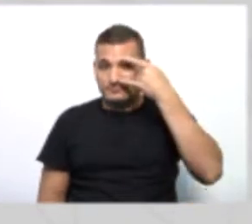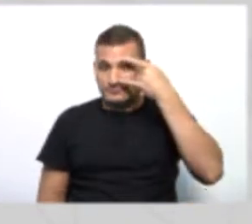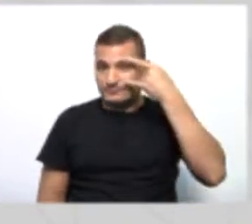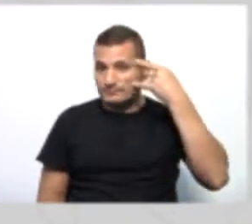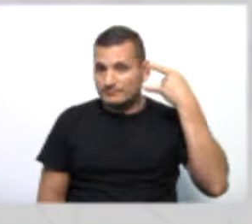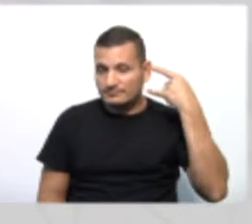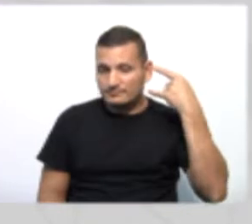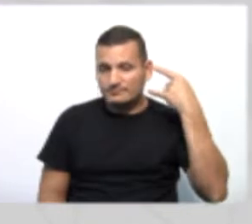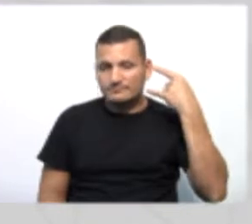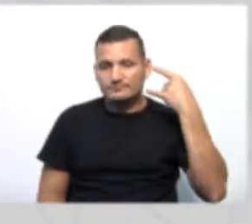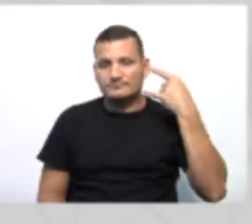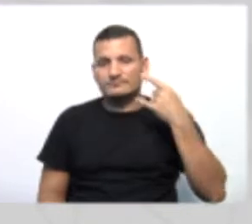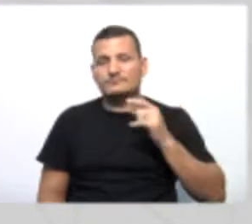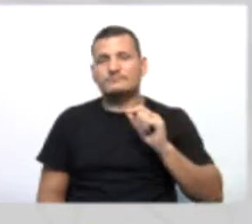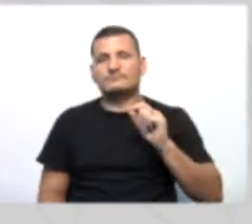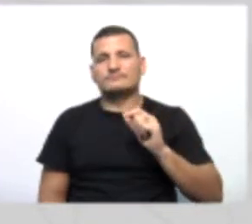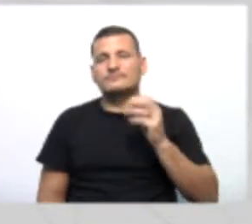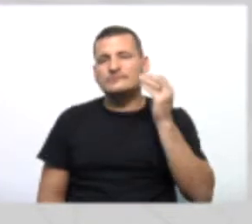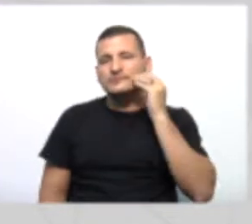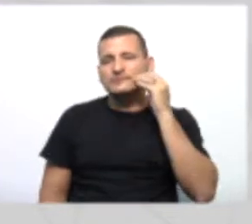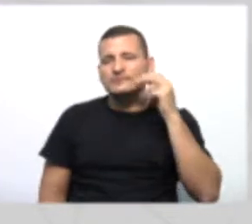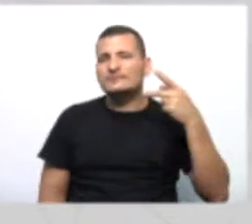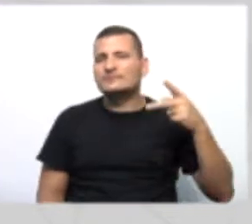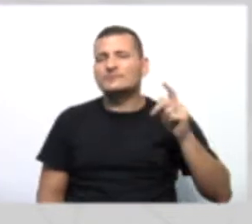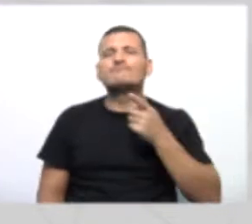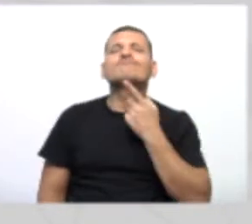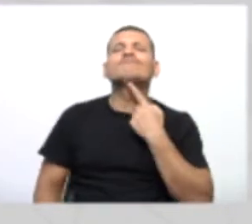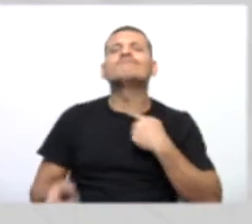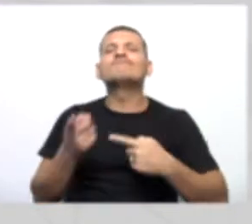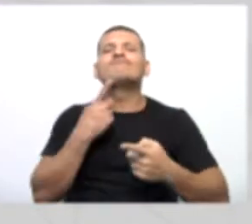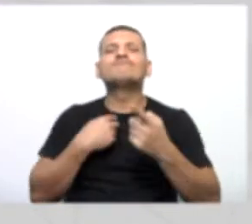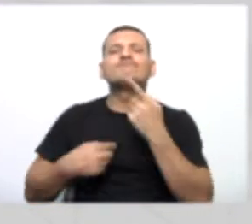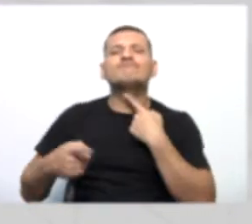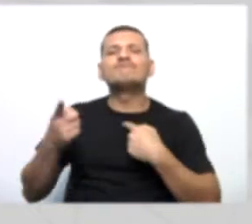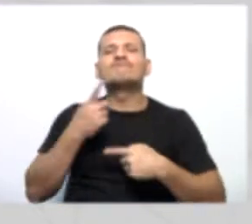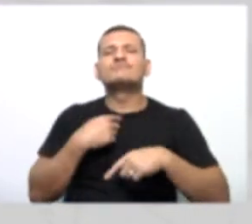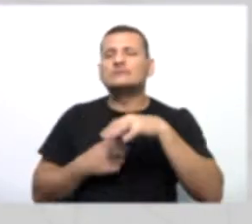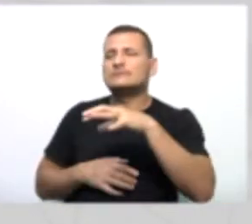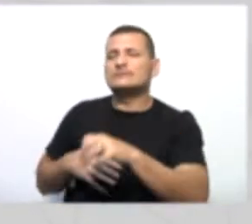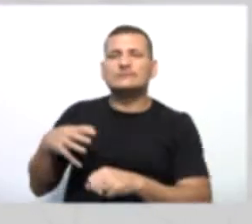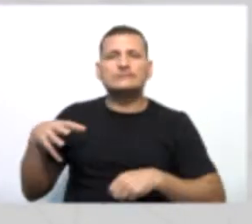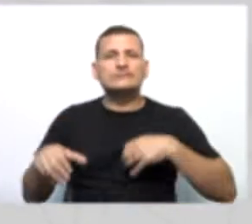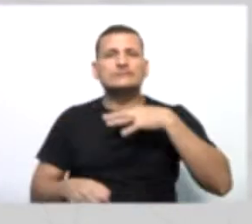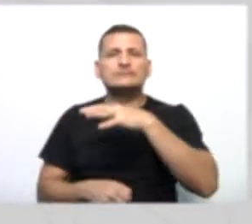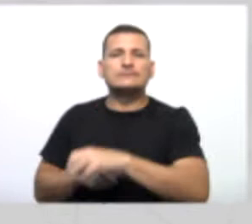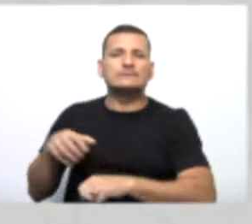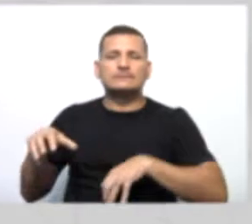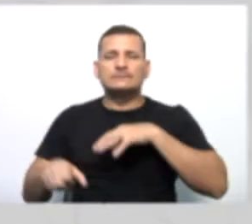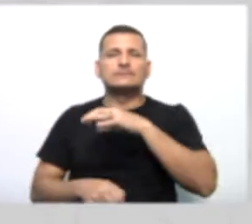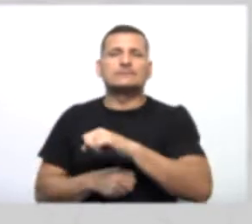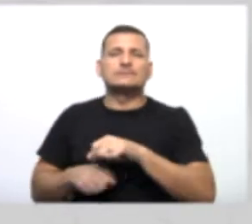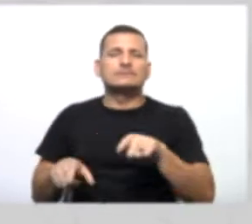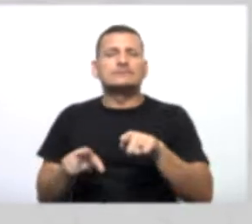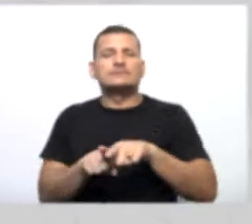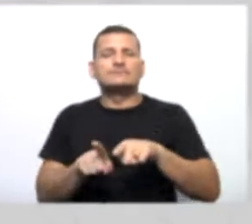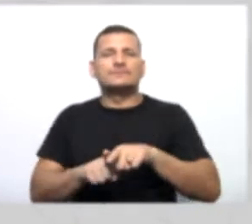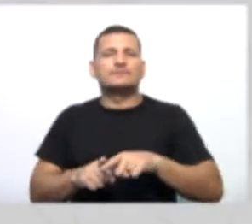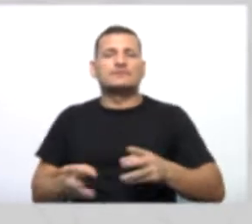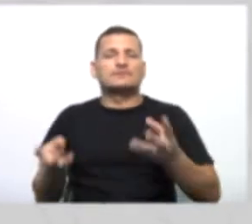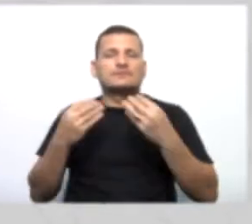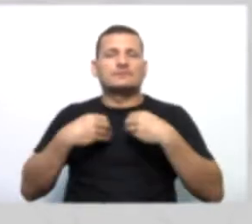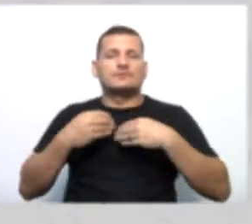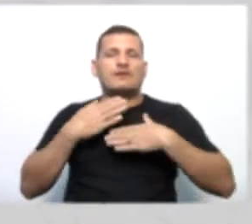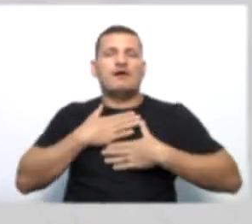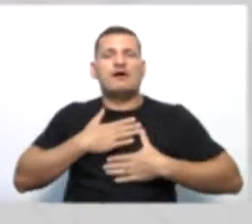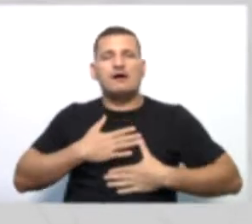ganancioso, tentando alimentar os seus desejos de consumo e conforto. Consumo e conforto, né? Todos